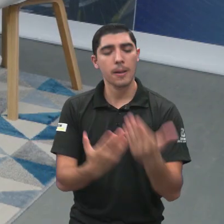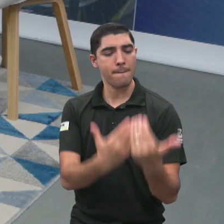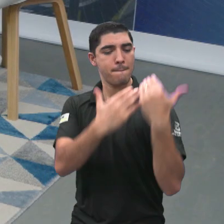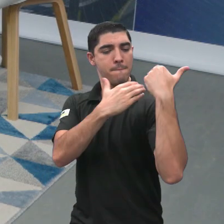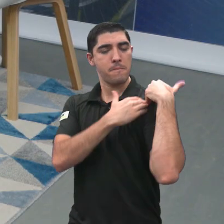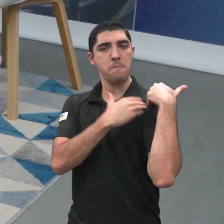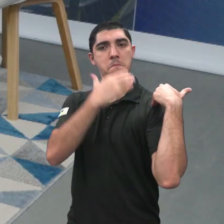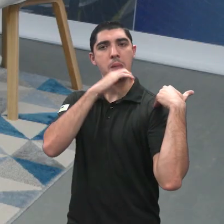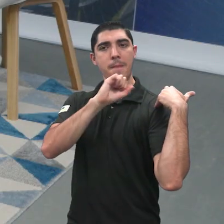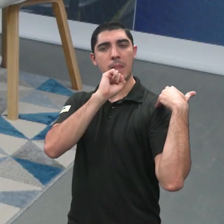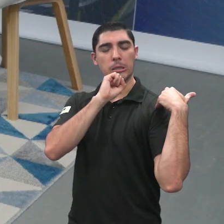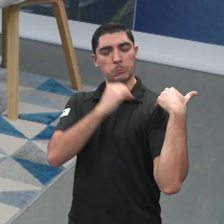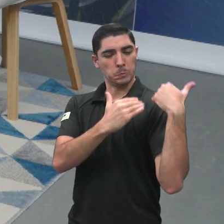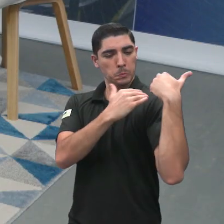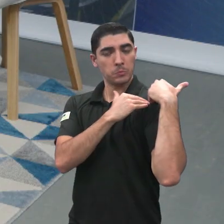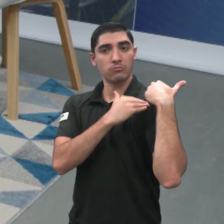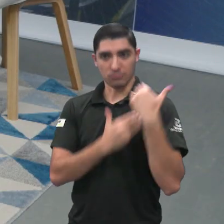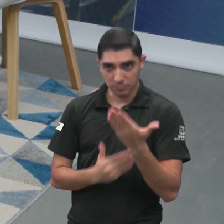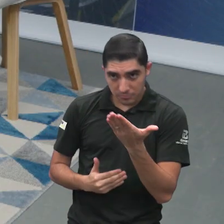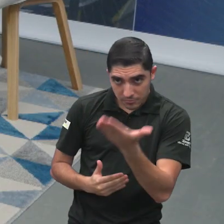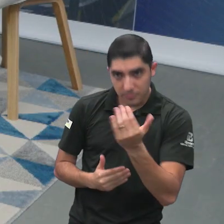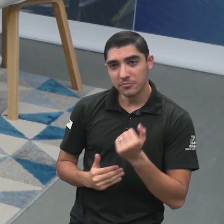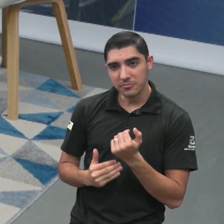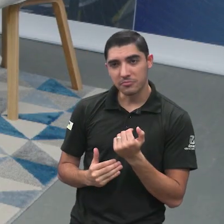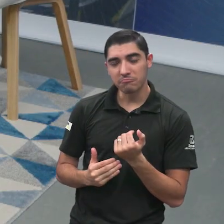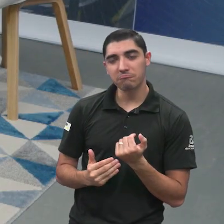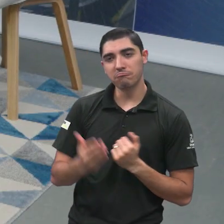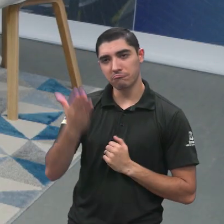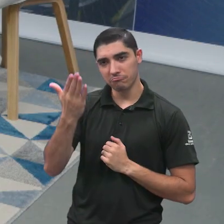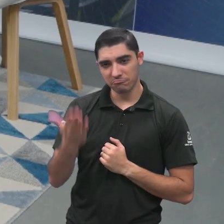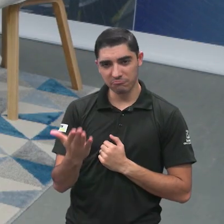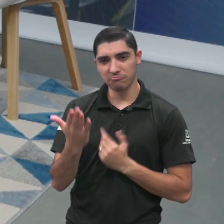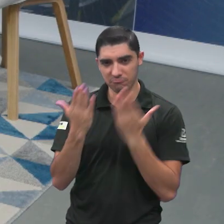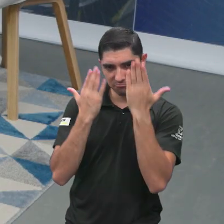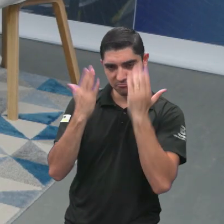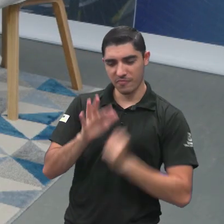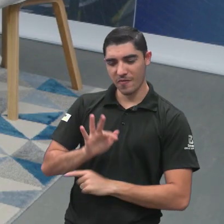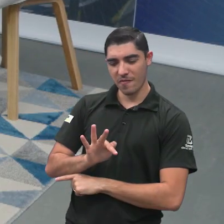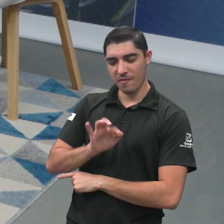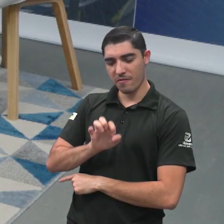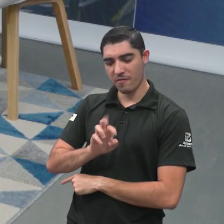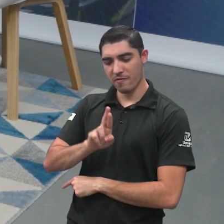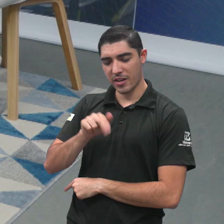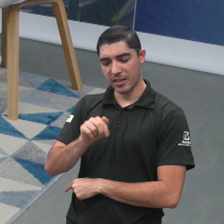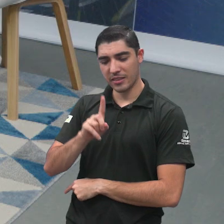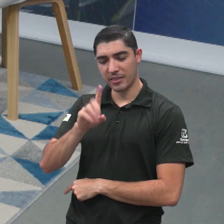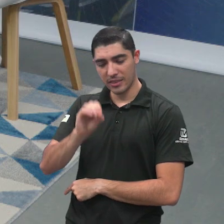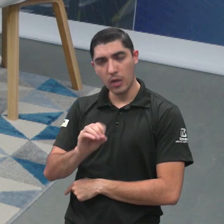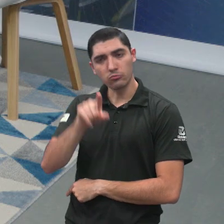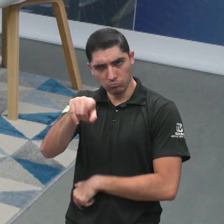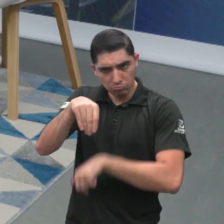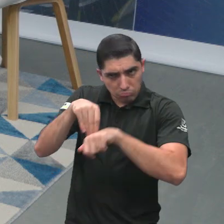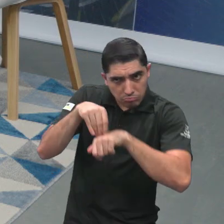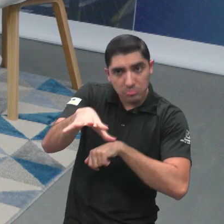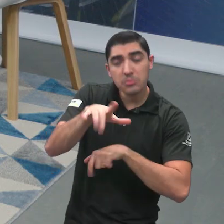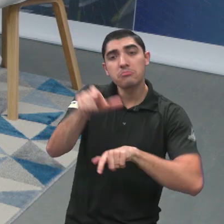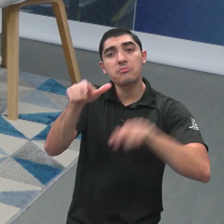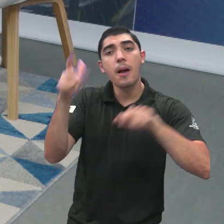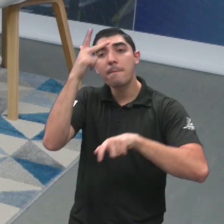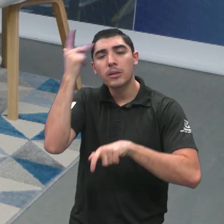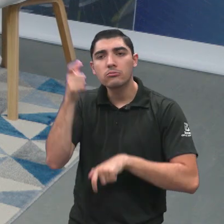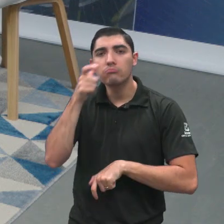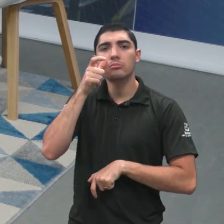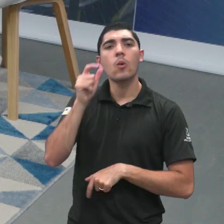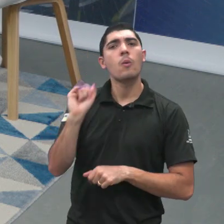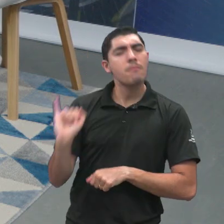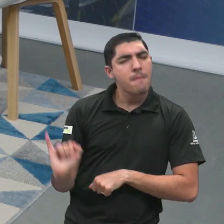responsável, né? Queria começar pelo senhor, doutor Fernando, falar para o pessoal que está em casa realmente a importância de